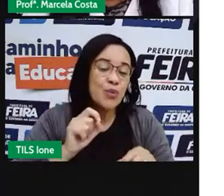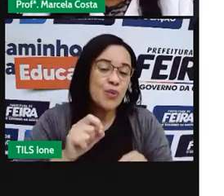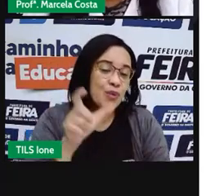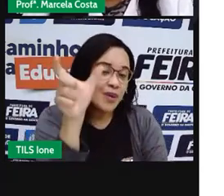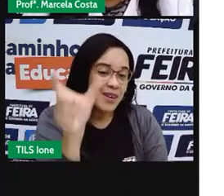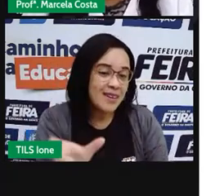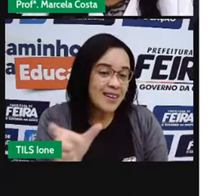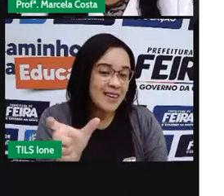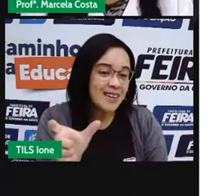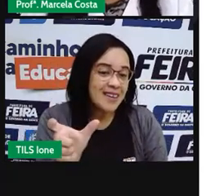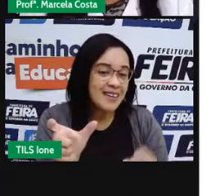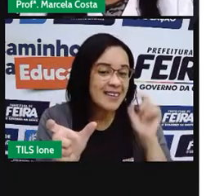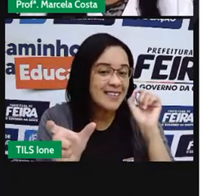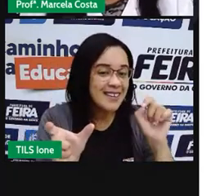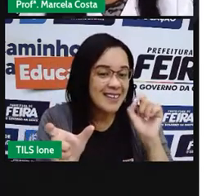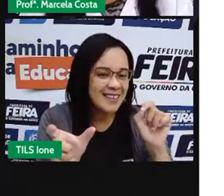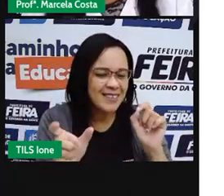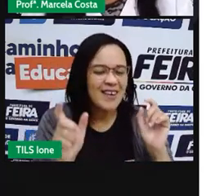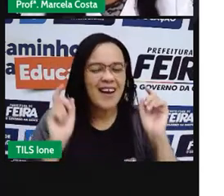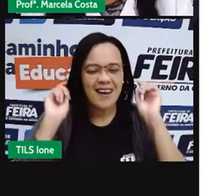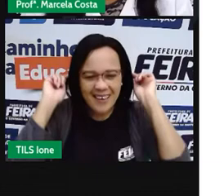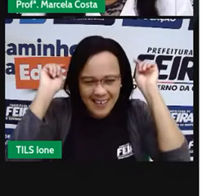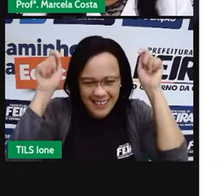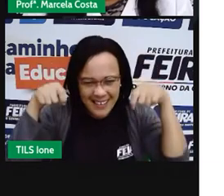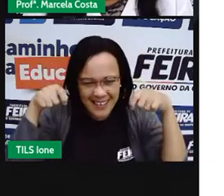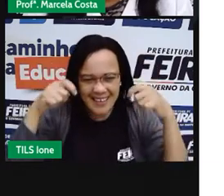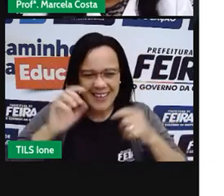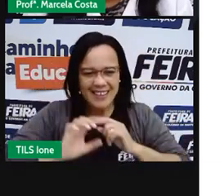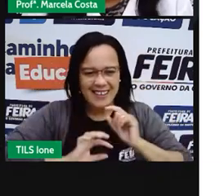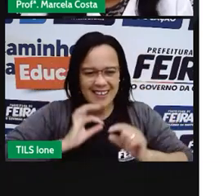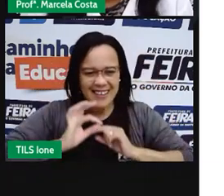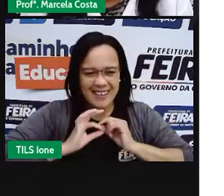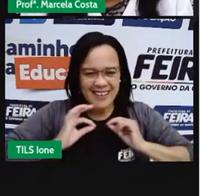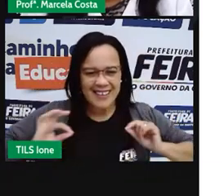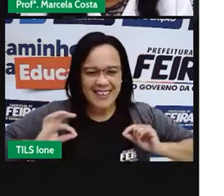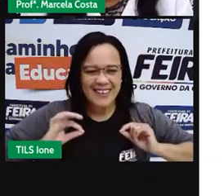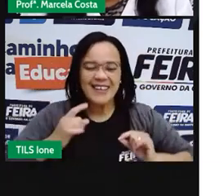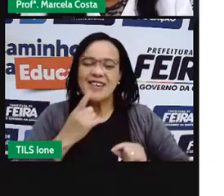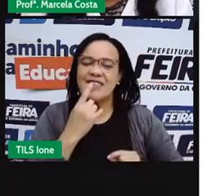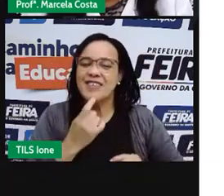É a história da Chapeuzinho Vermelho.